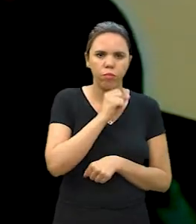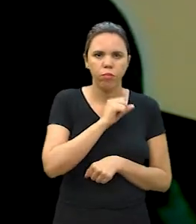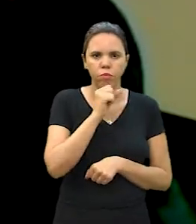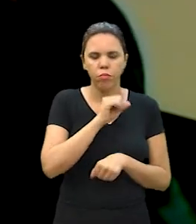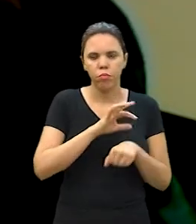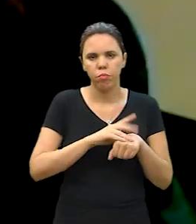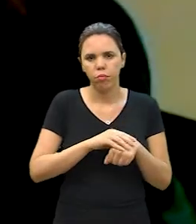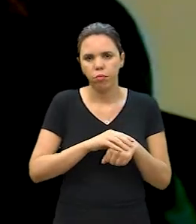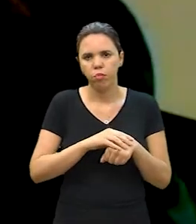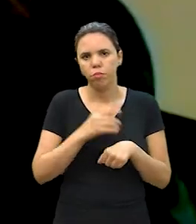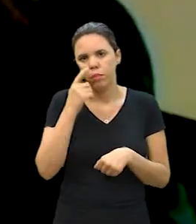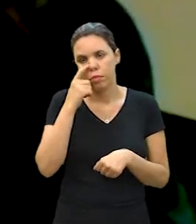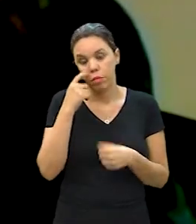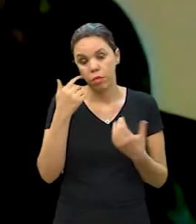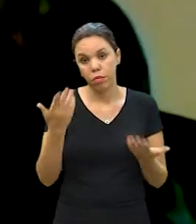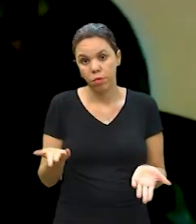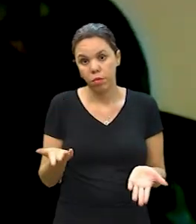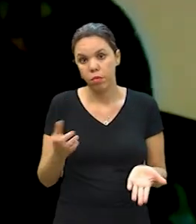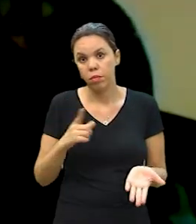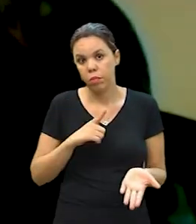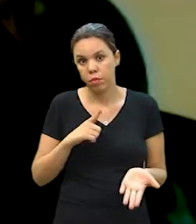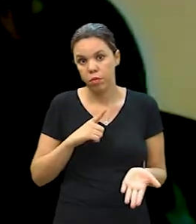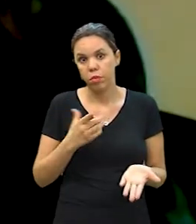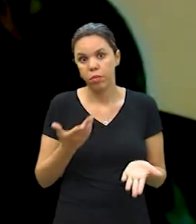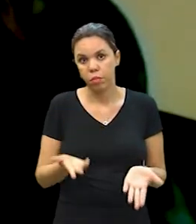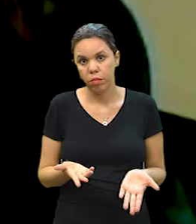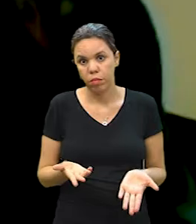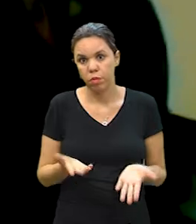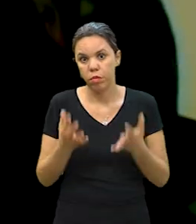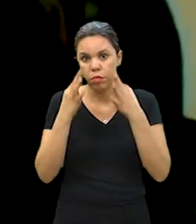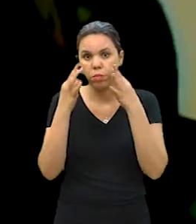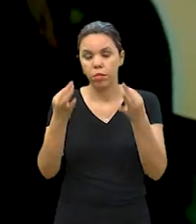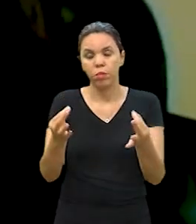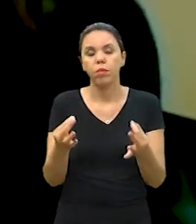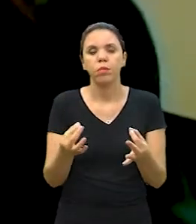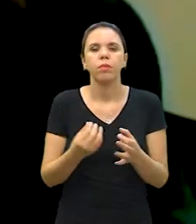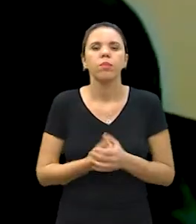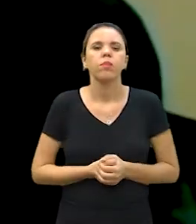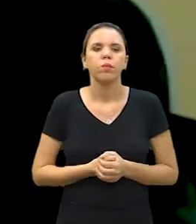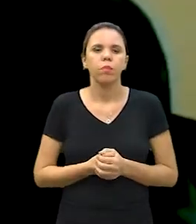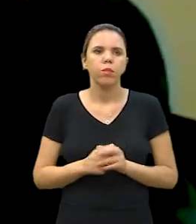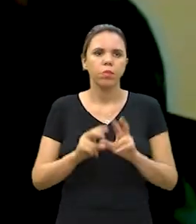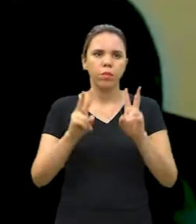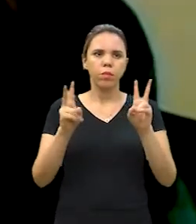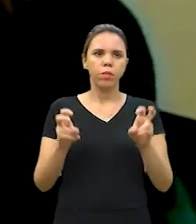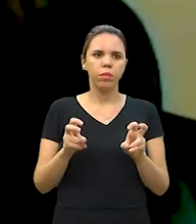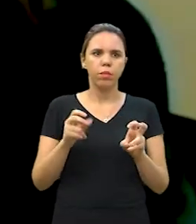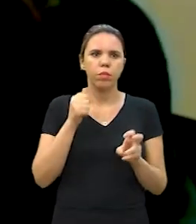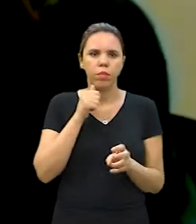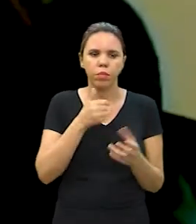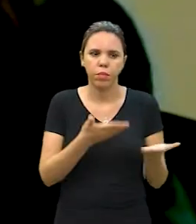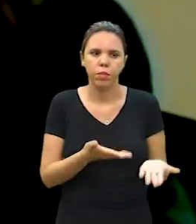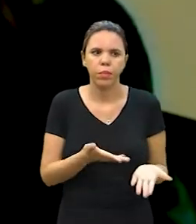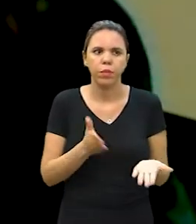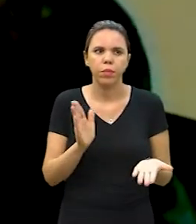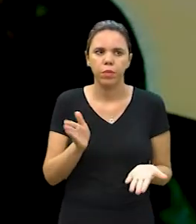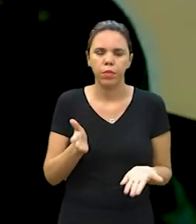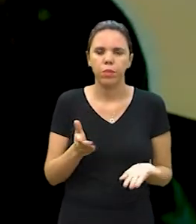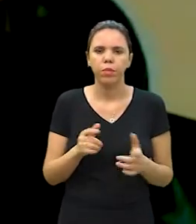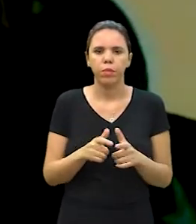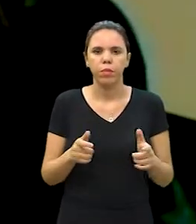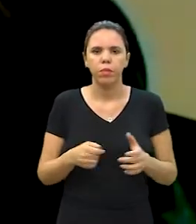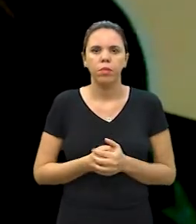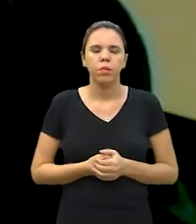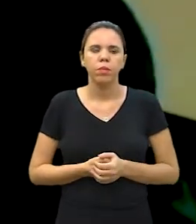idoso adoentado, não é? Então, a gente tem uma situação aí de atenção à questão desta mulher já